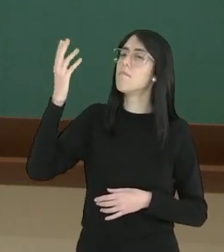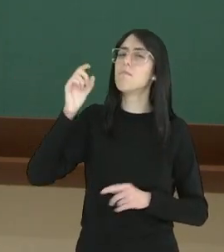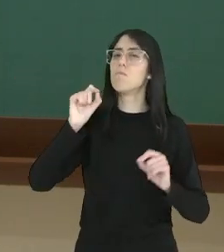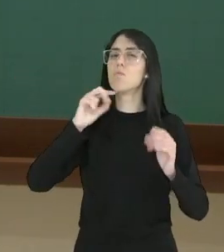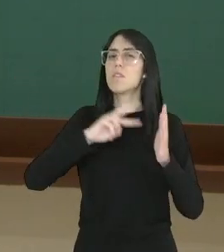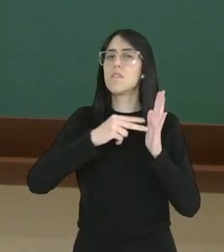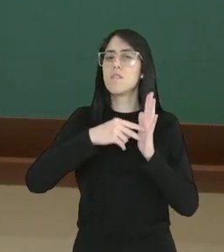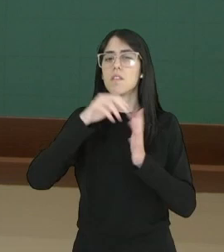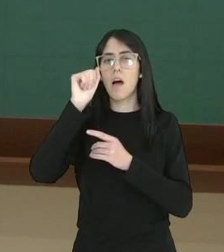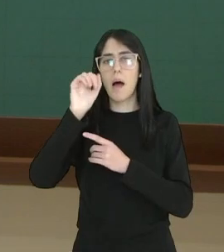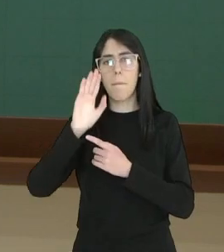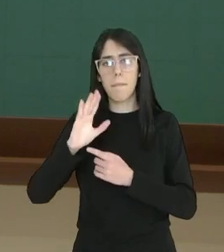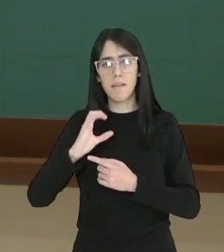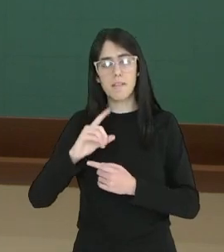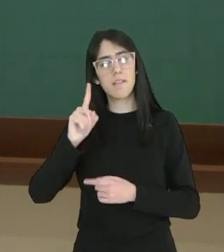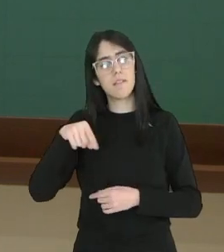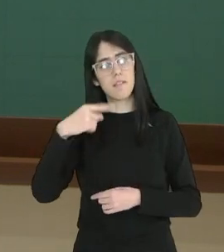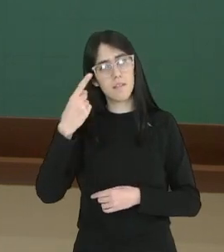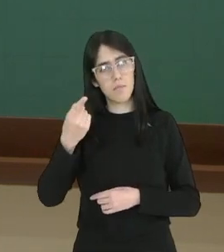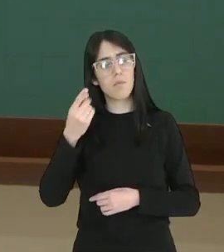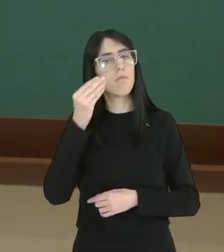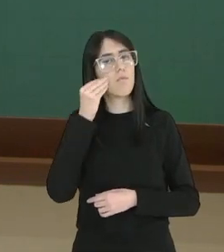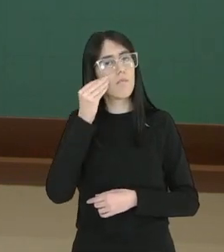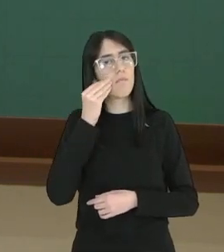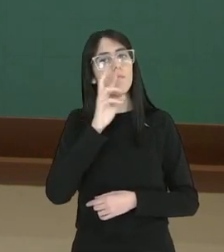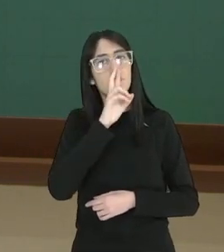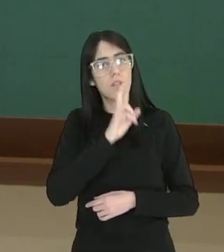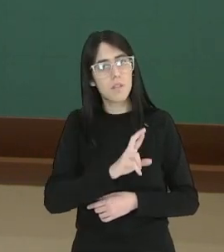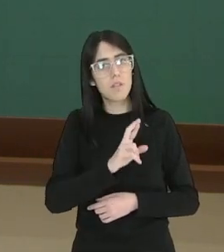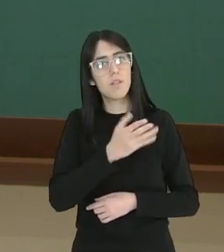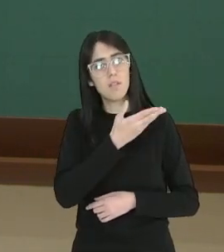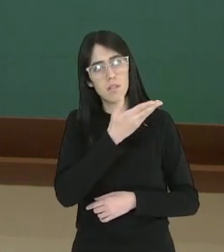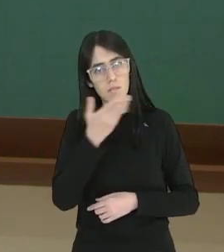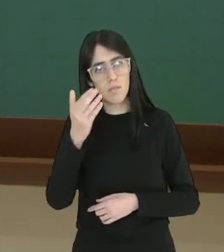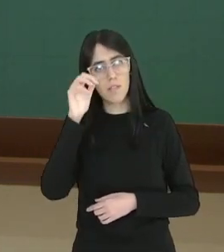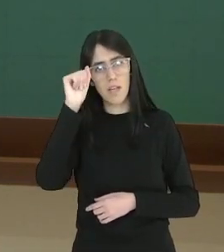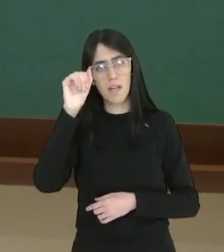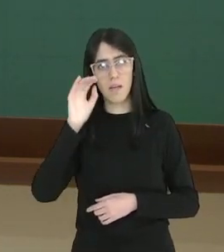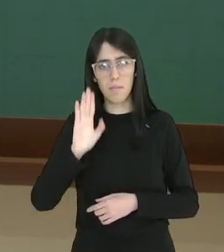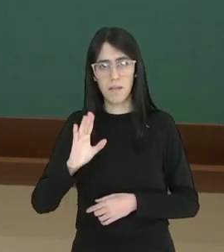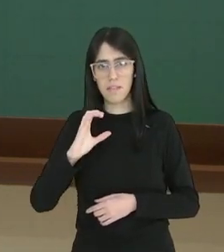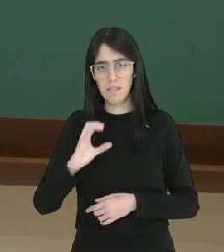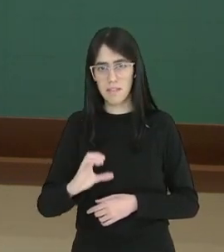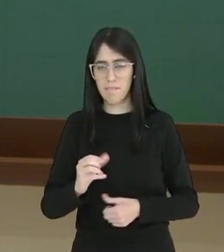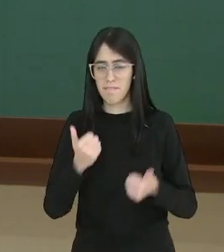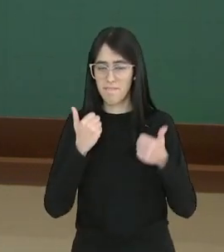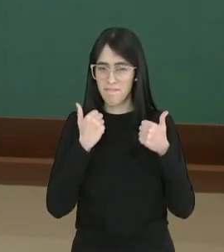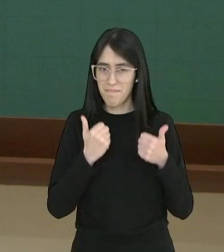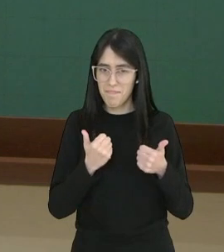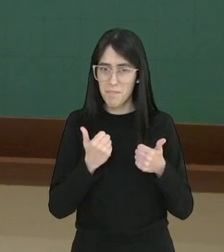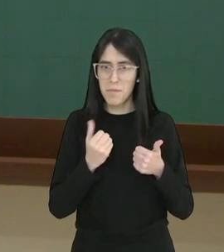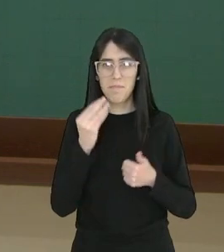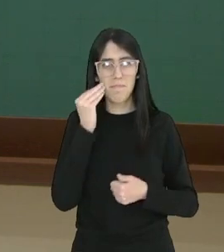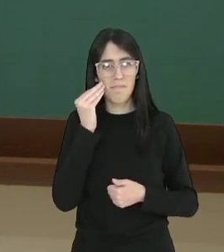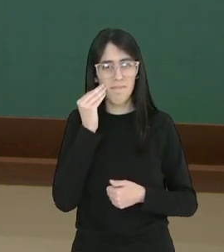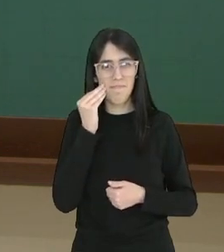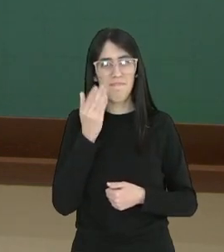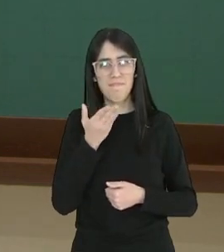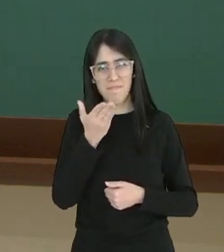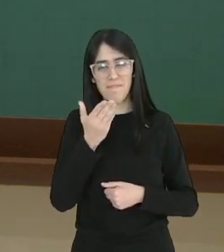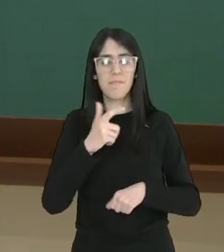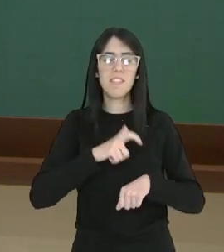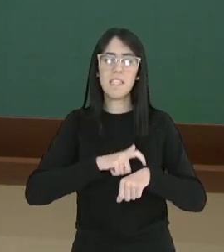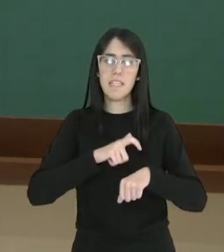e, na sequência, respondam os itens A, B e C do Praticando 1. Eu vou